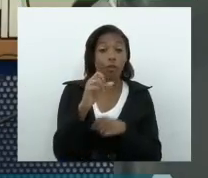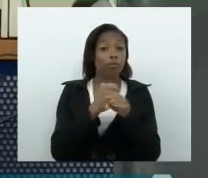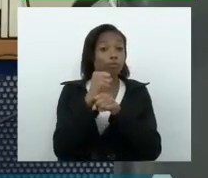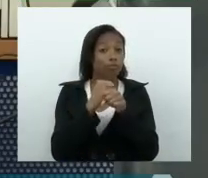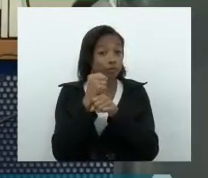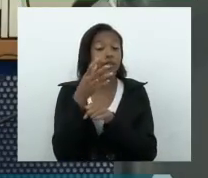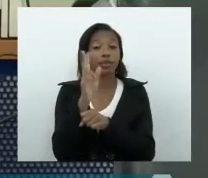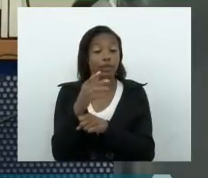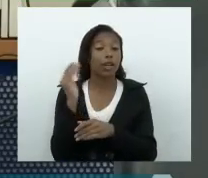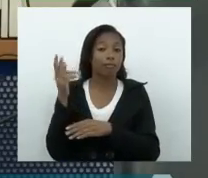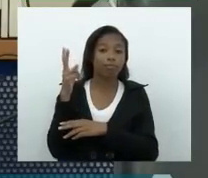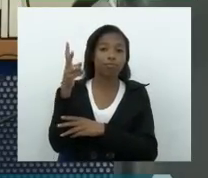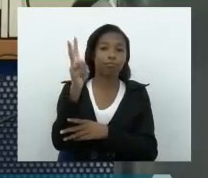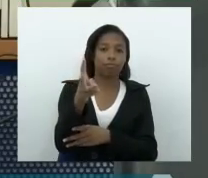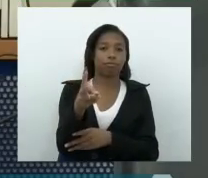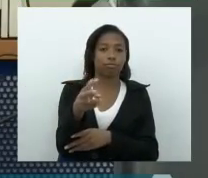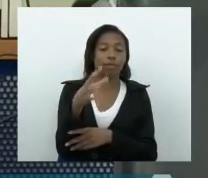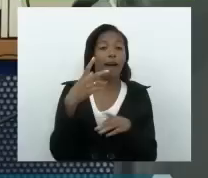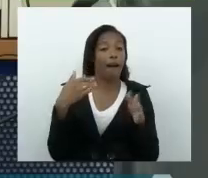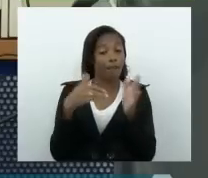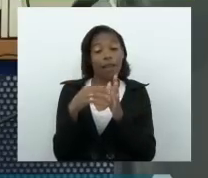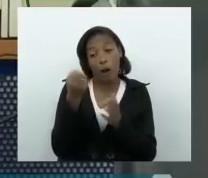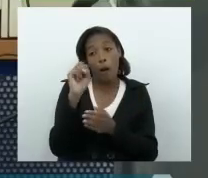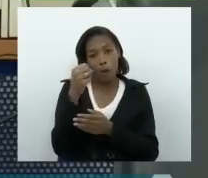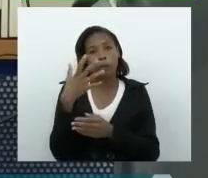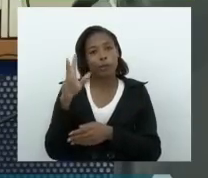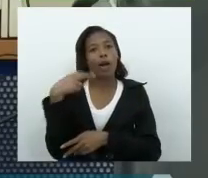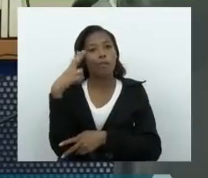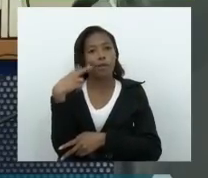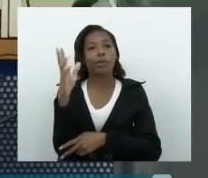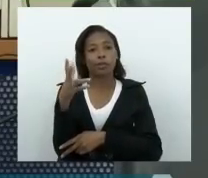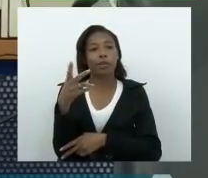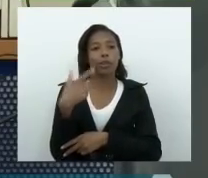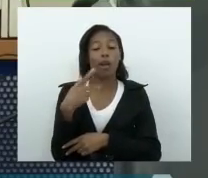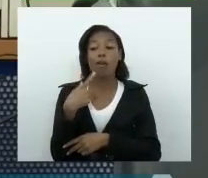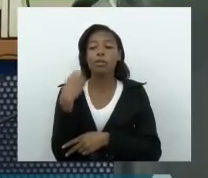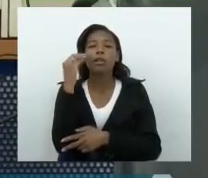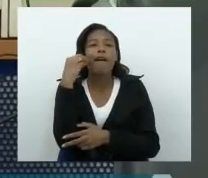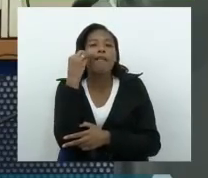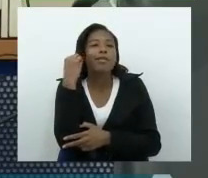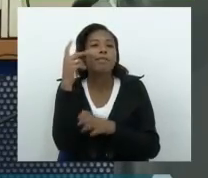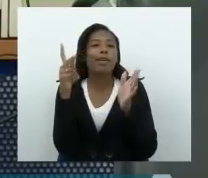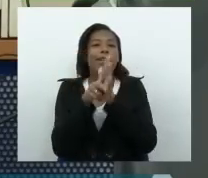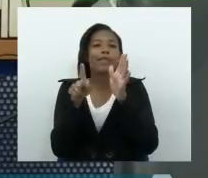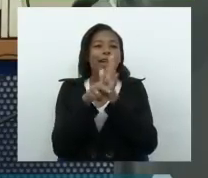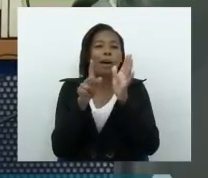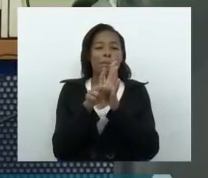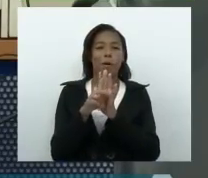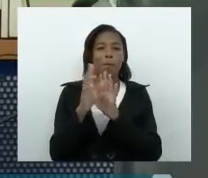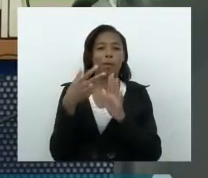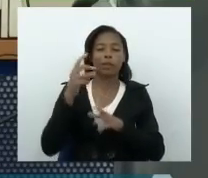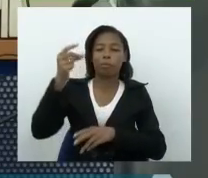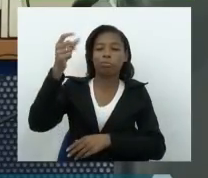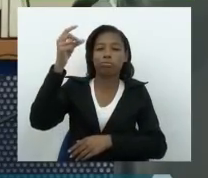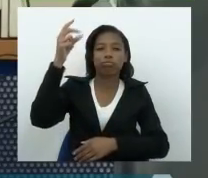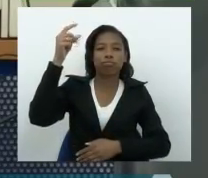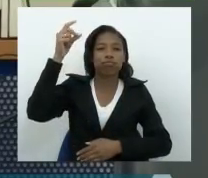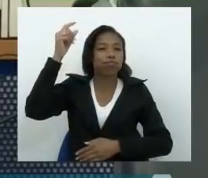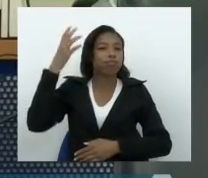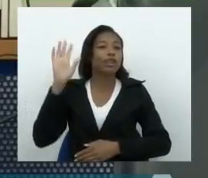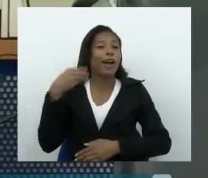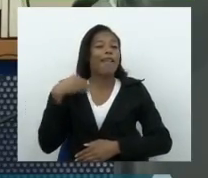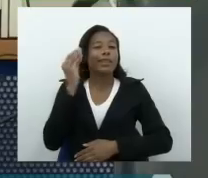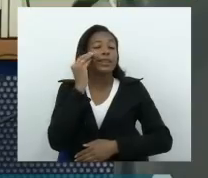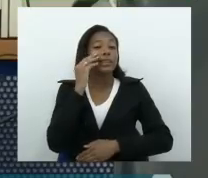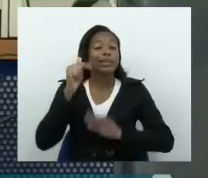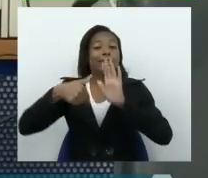Câmara Municipal, ou melhor, 8 anos como vereador, a experiência que eu tive já na minha primeira tentativa